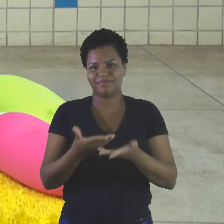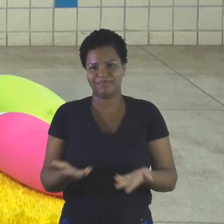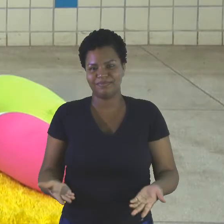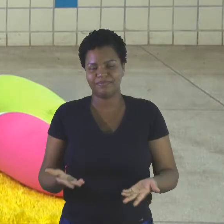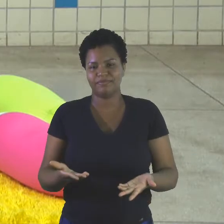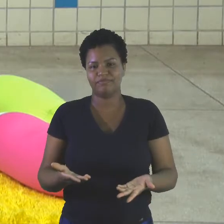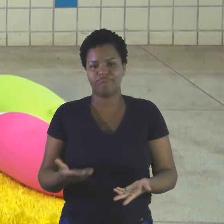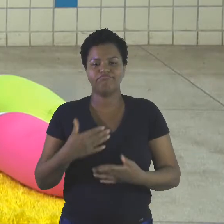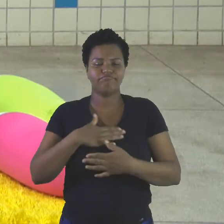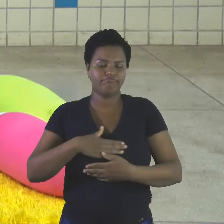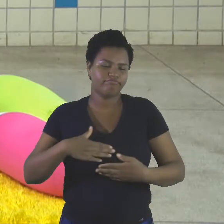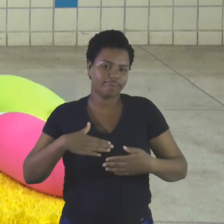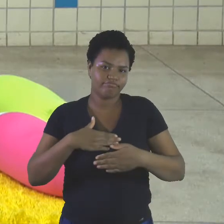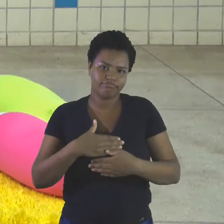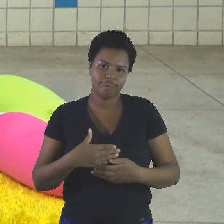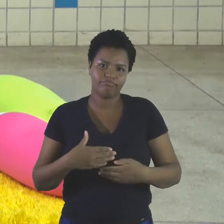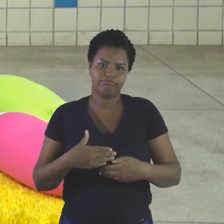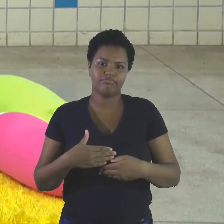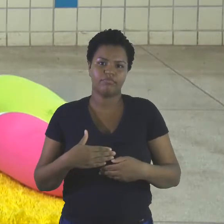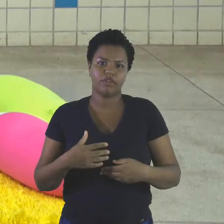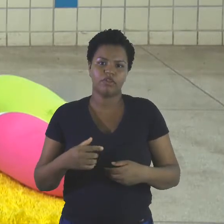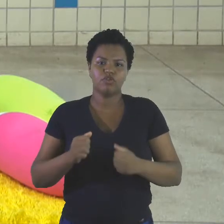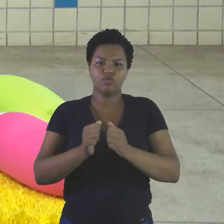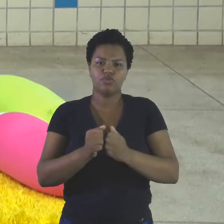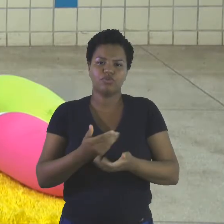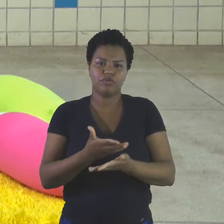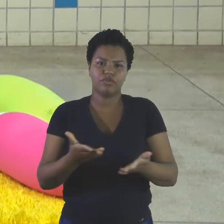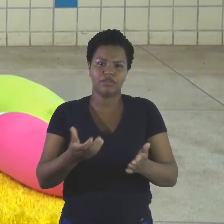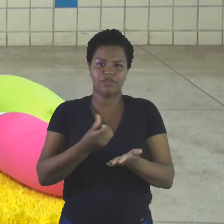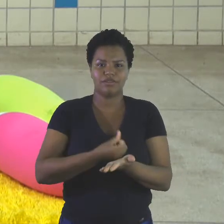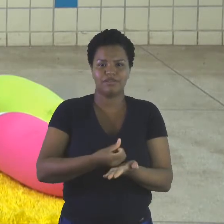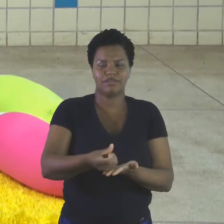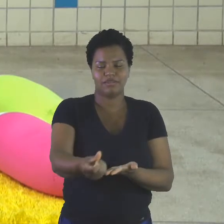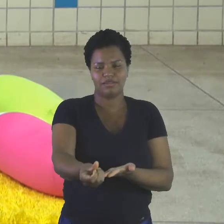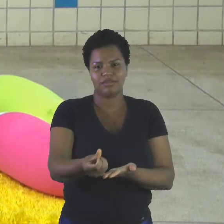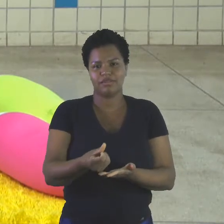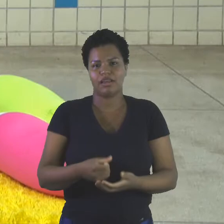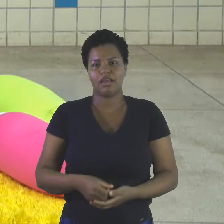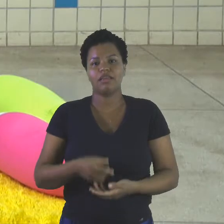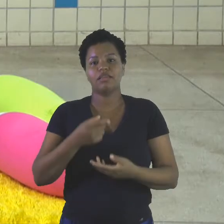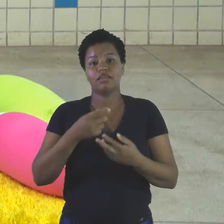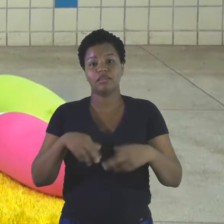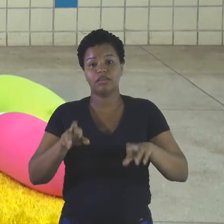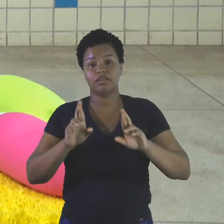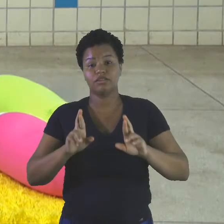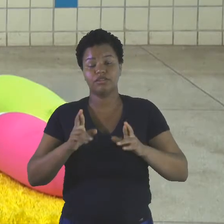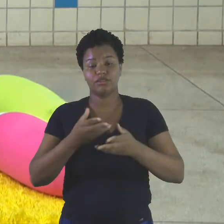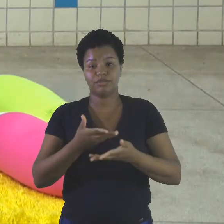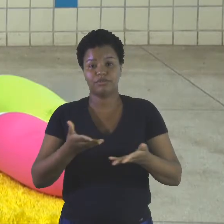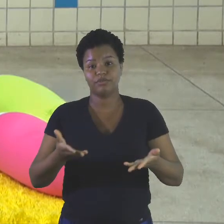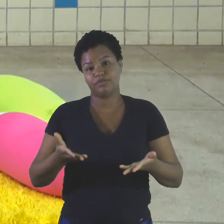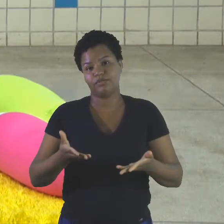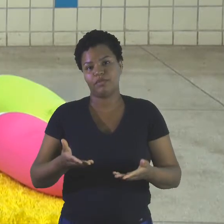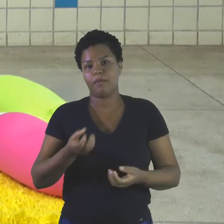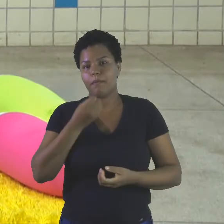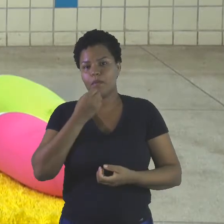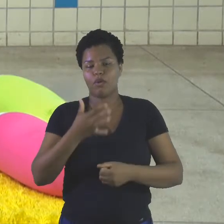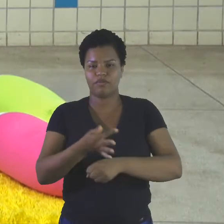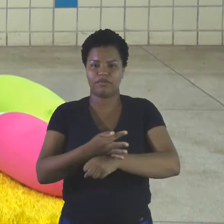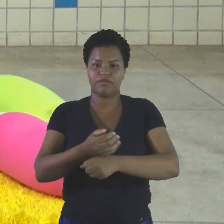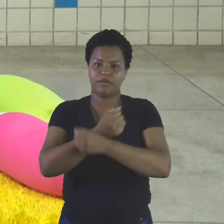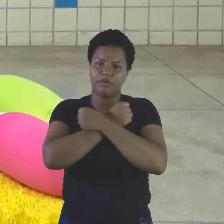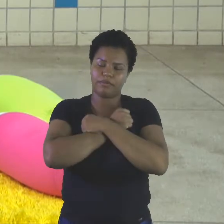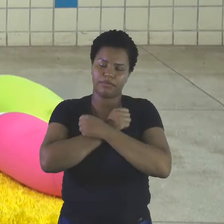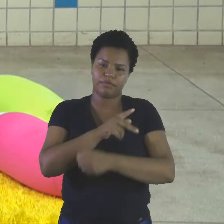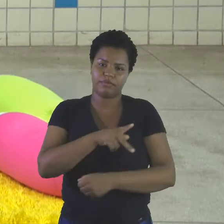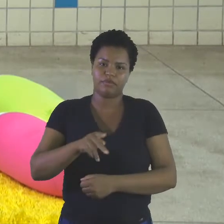foi um prazer ter passado com vocês este semestre Desejamos a todos umas boas férias um abraço e da professora